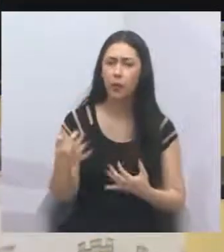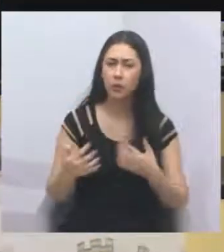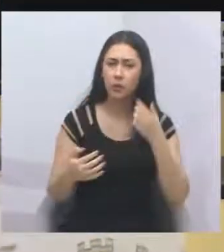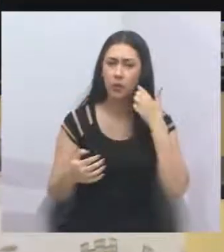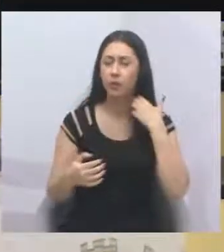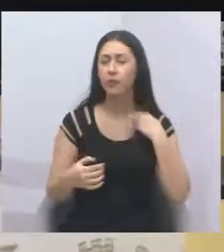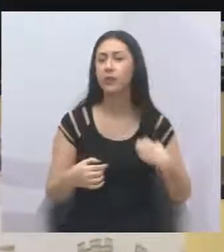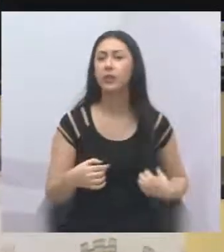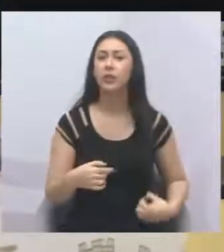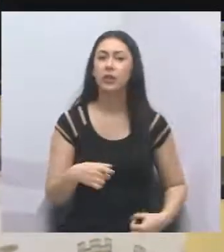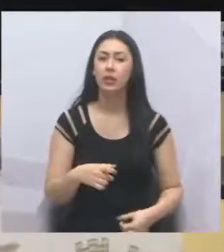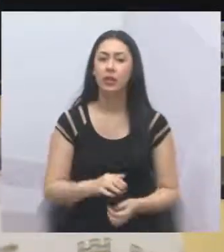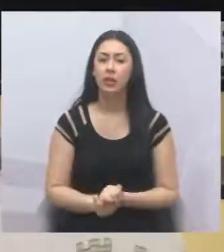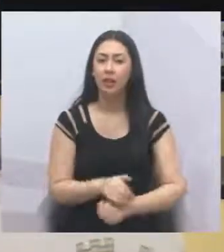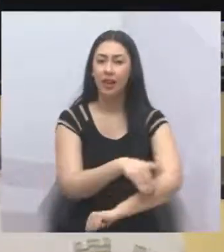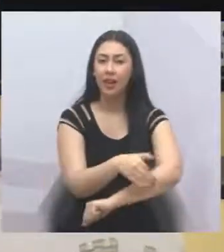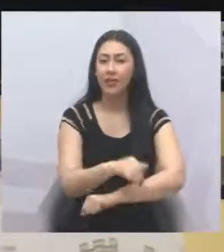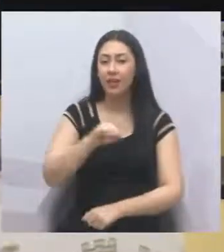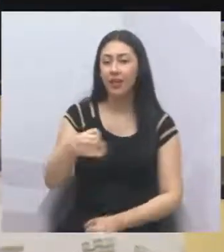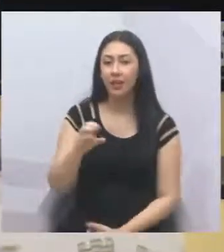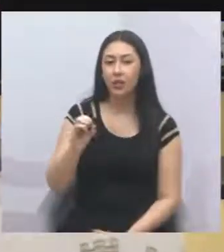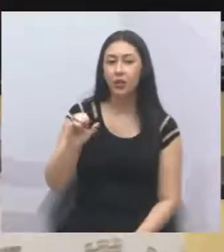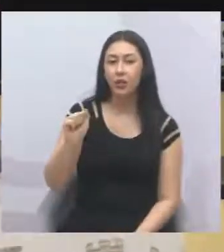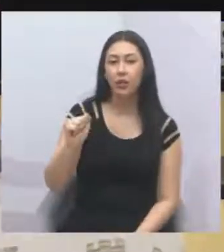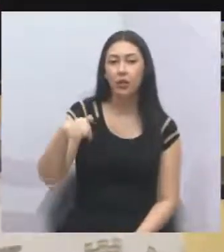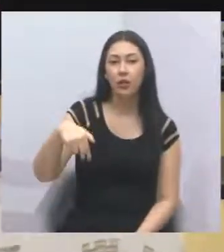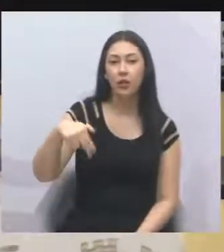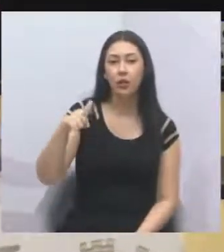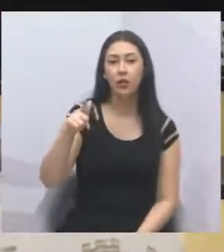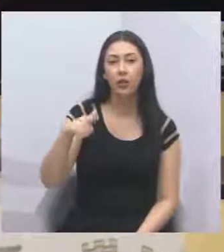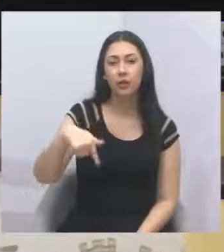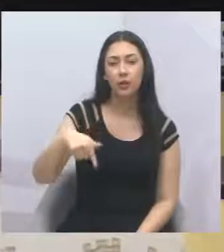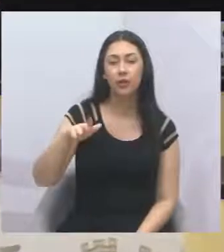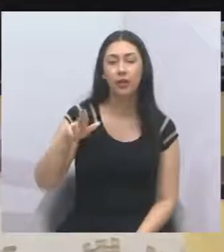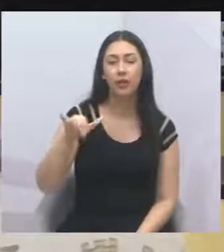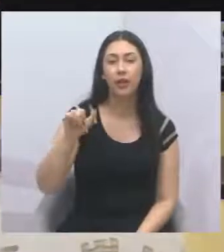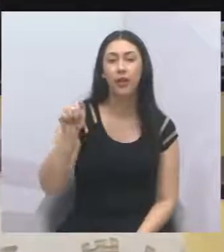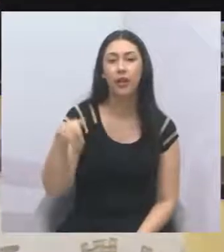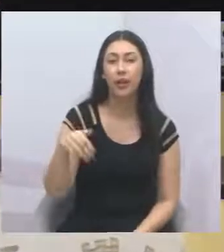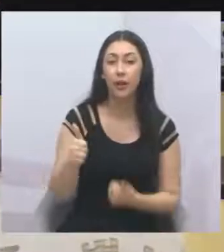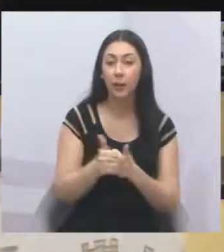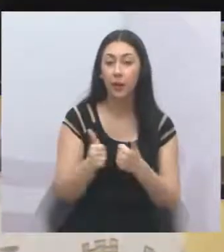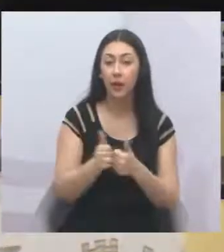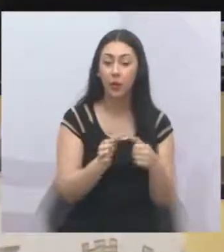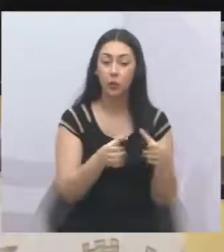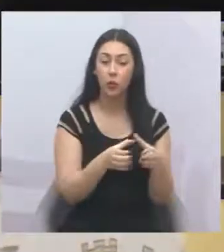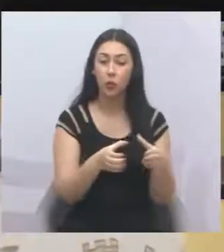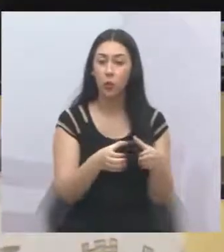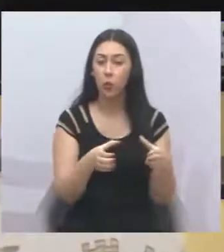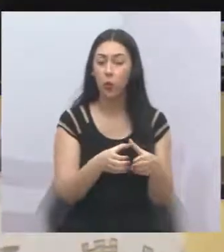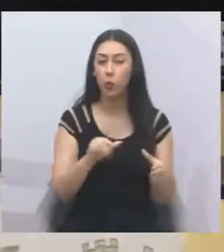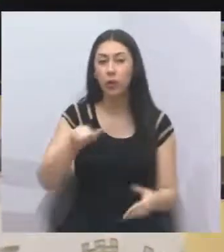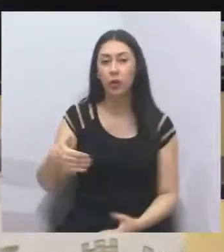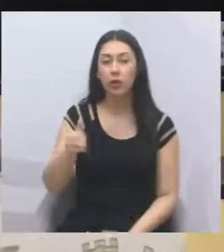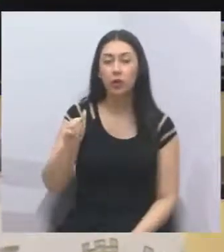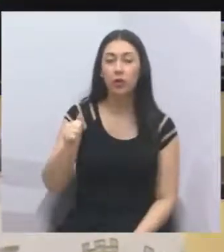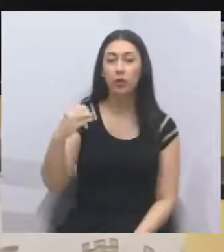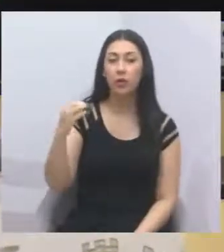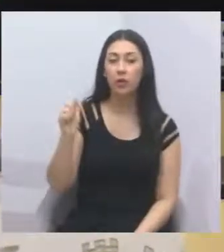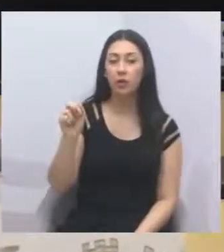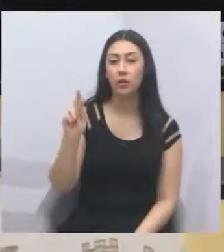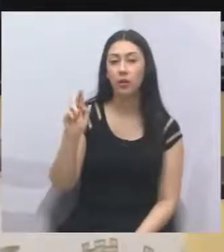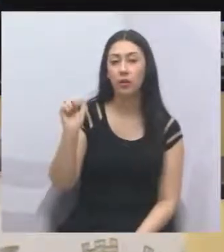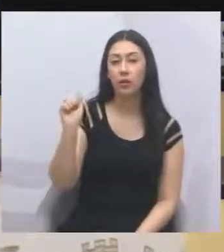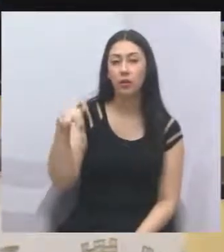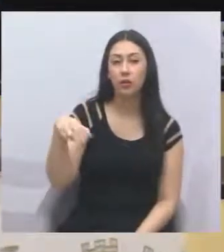Na Avenida Joaquim Bernardino de Souza, Vila Nova Aliança, de frente ao condomínio Jacarandá, há uma área que tem